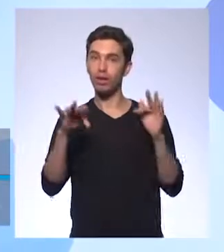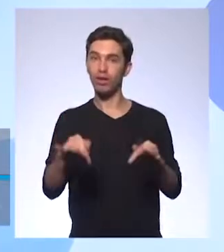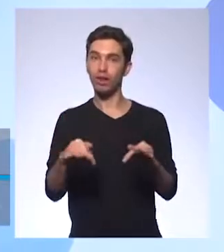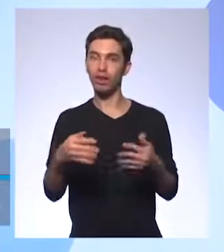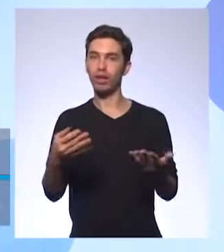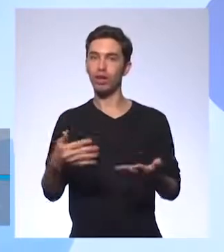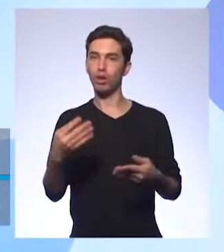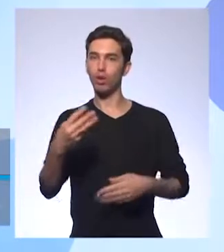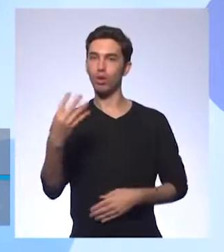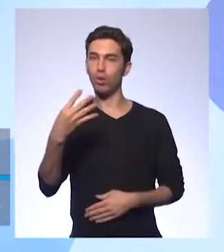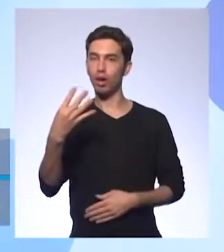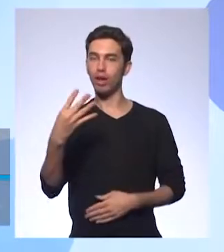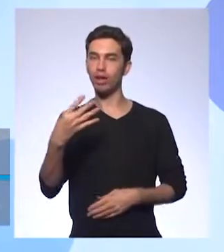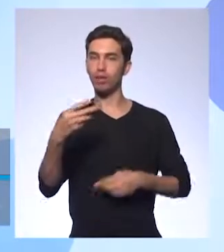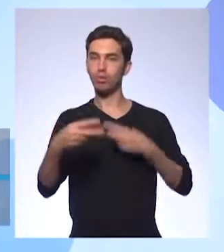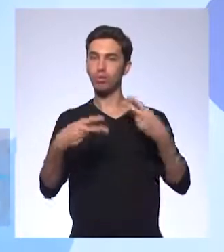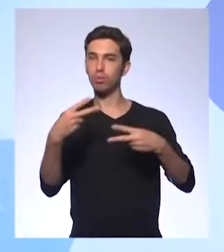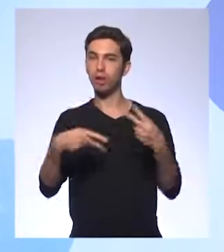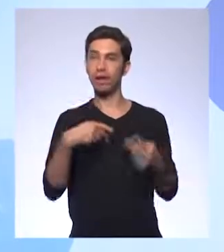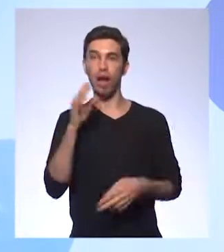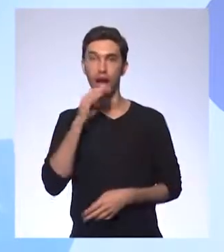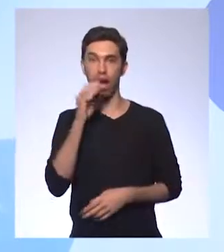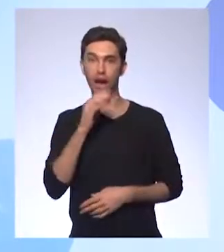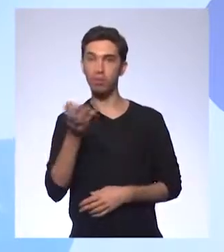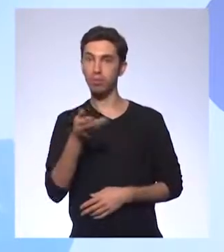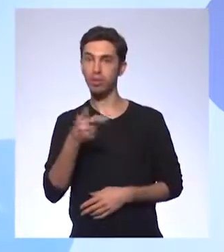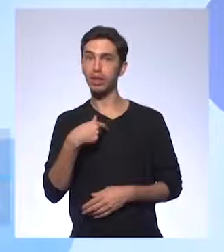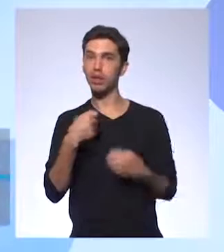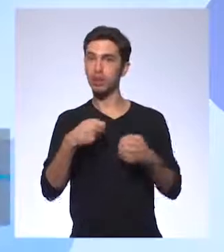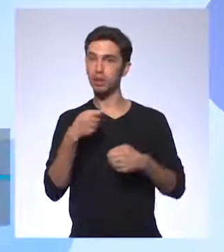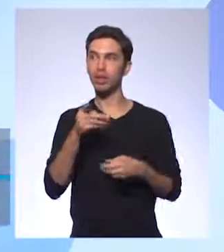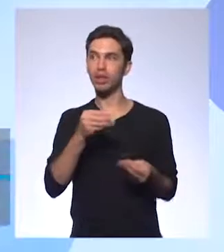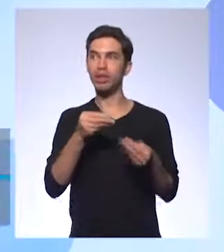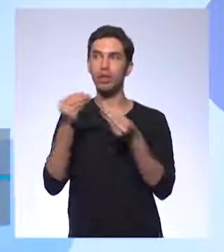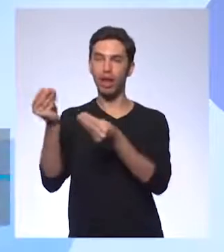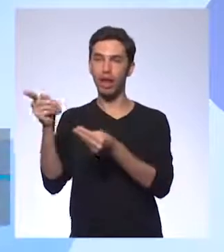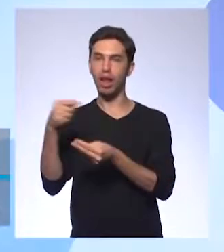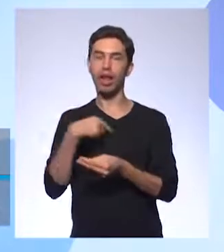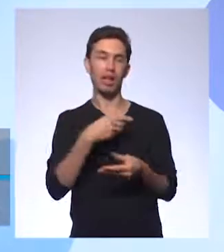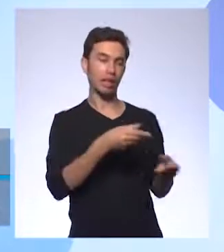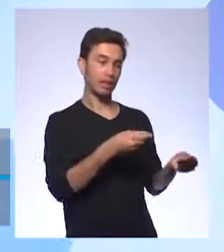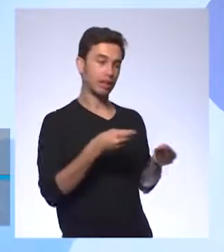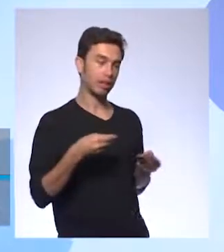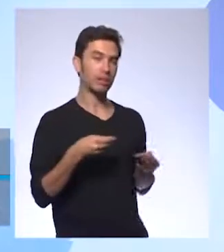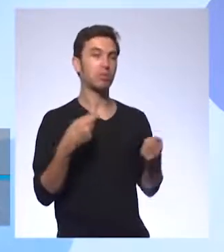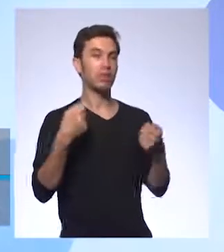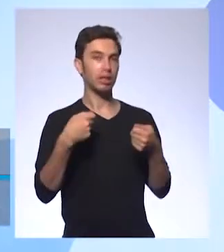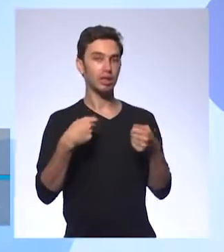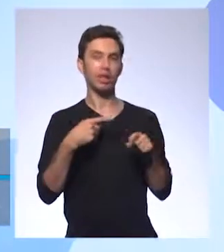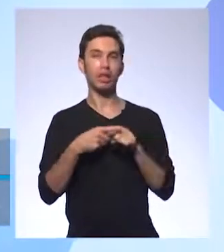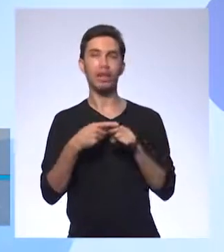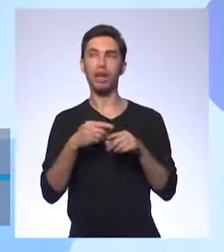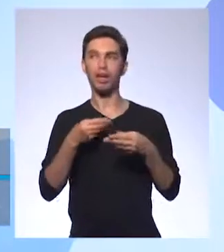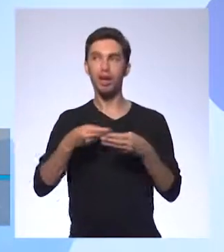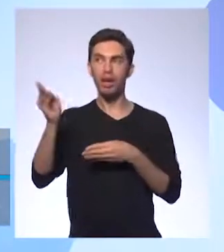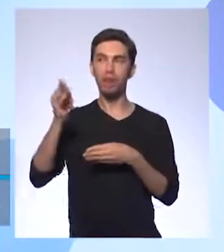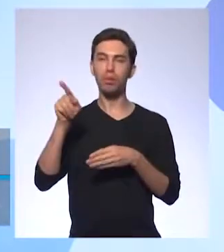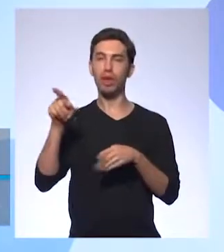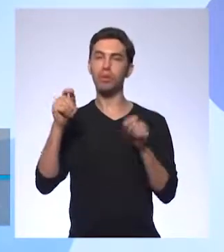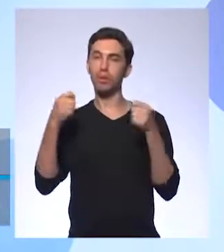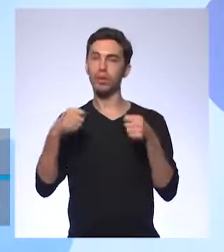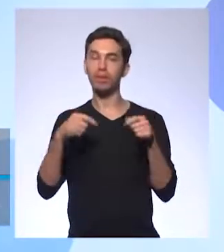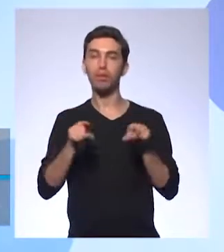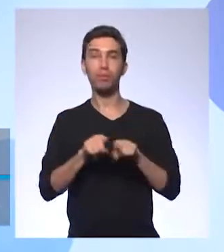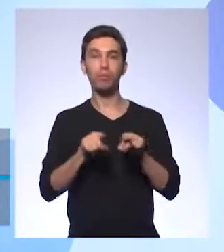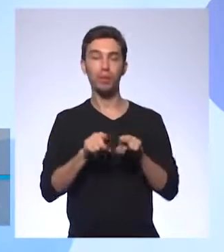quarto bimestre e tudo mais, se acelera, que o professor precisa receber esses trabalhos para não atrapalhar aí o encaminhamento. E um